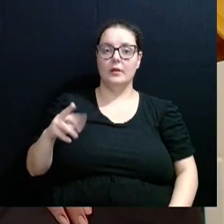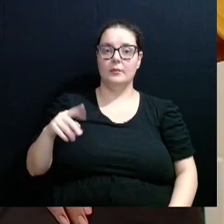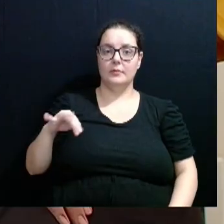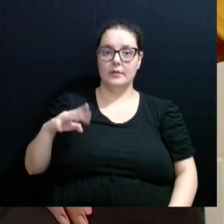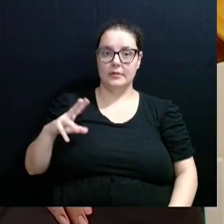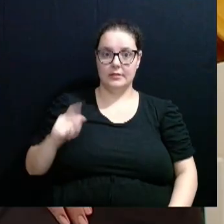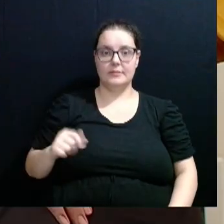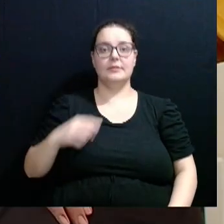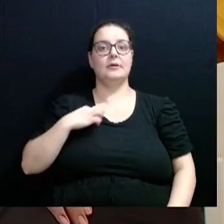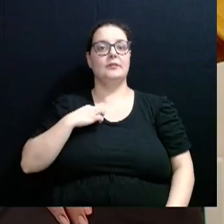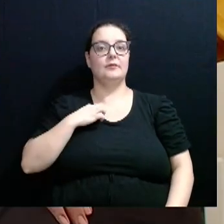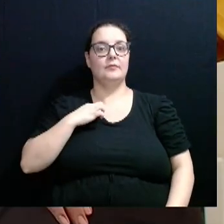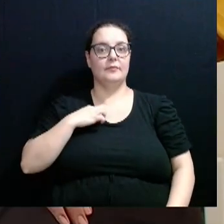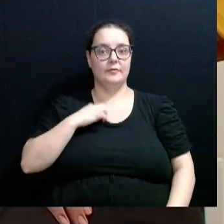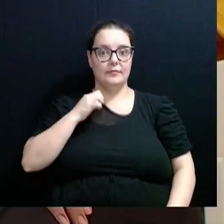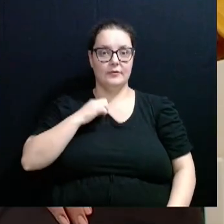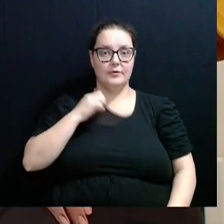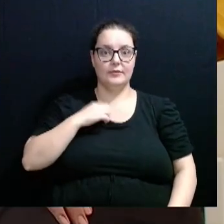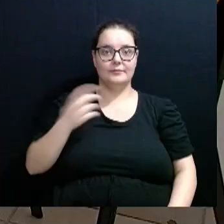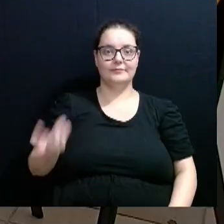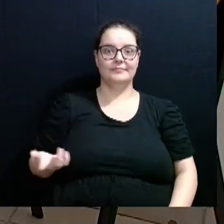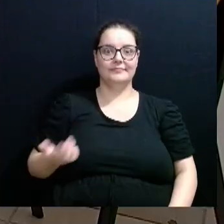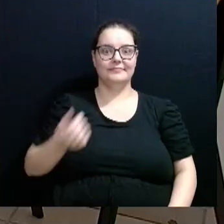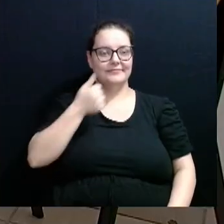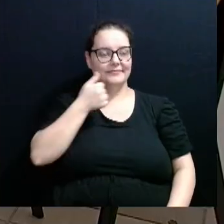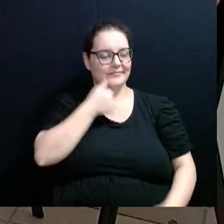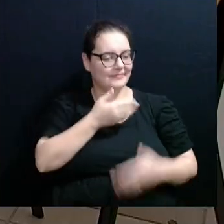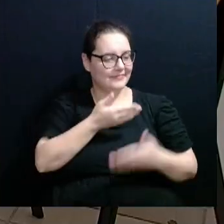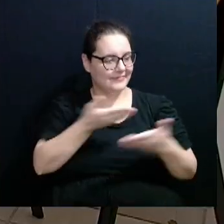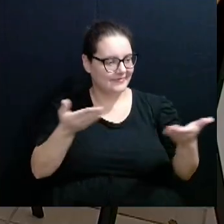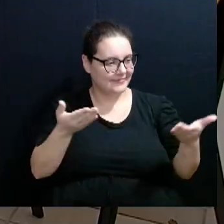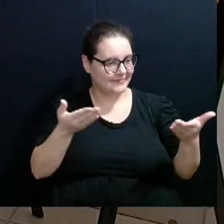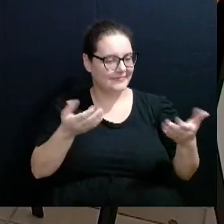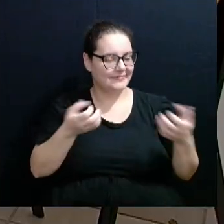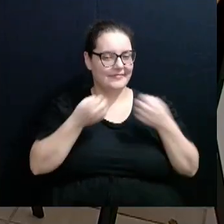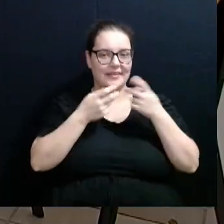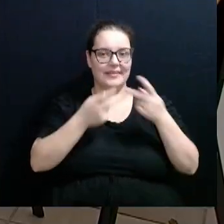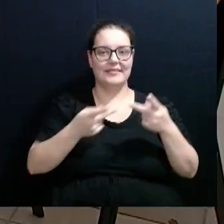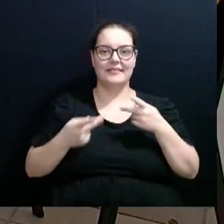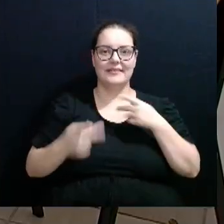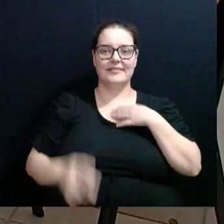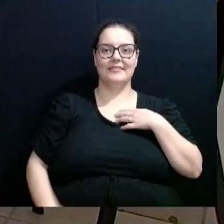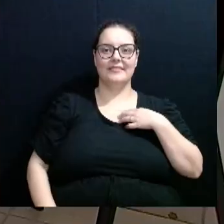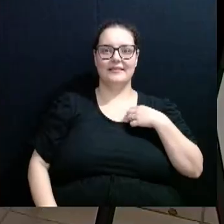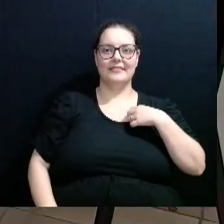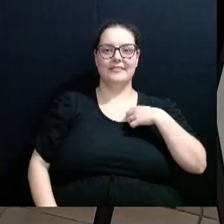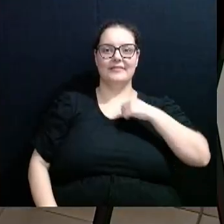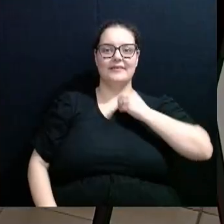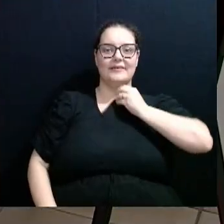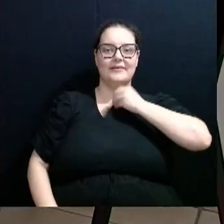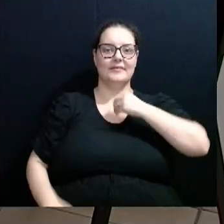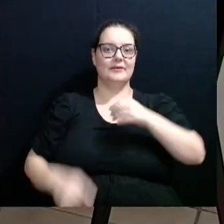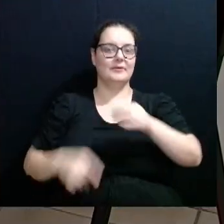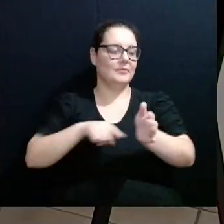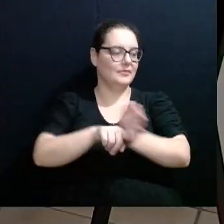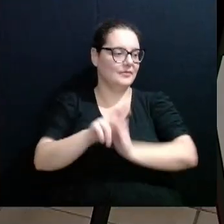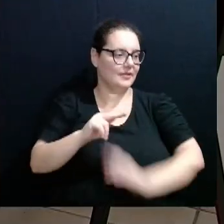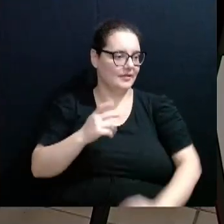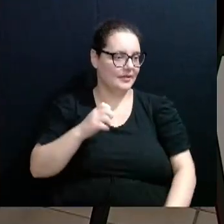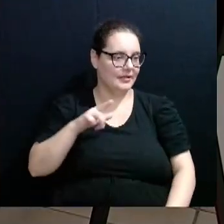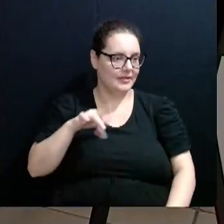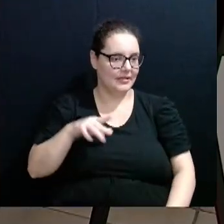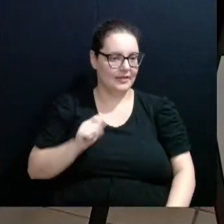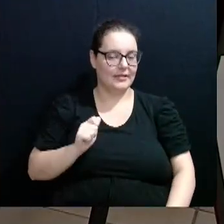voluntária. Meninas, sejam bem-vindas. E eu já vou perguntar a Helena, conta para nós o que é